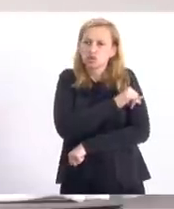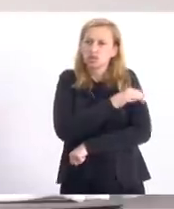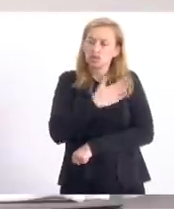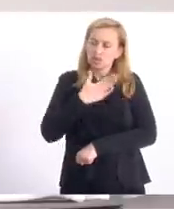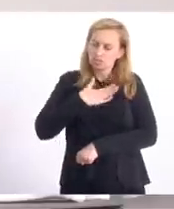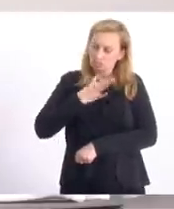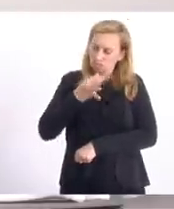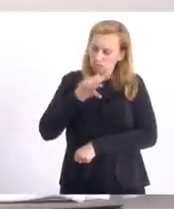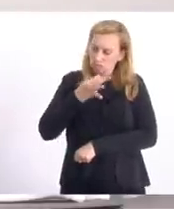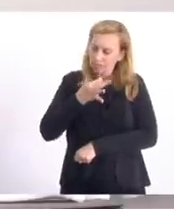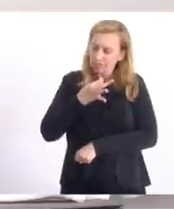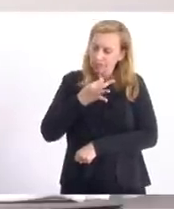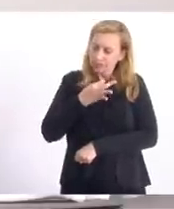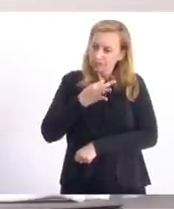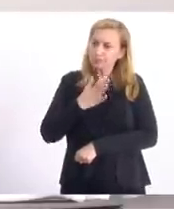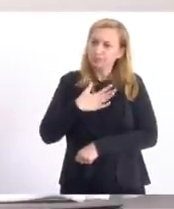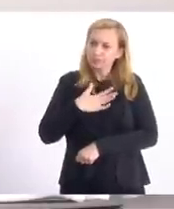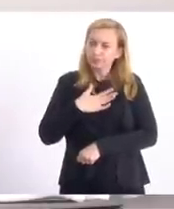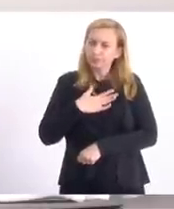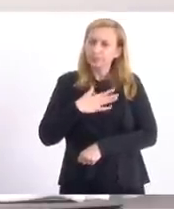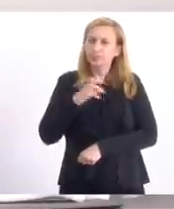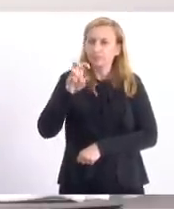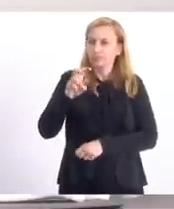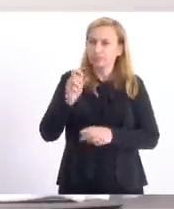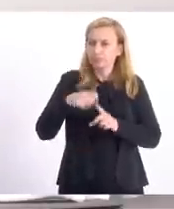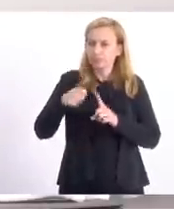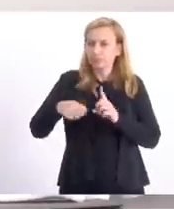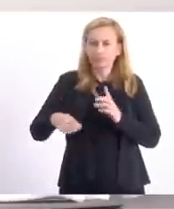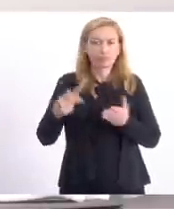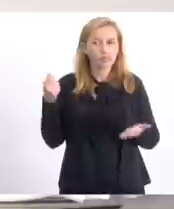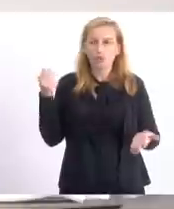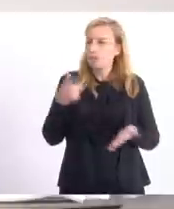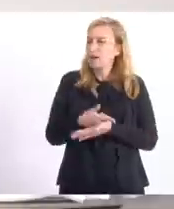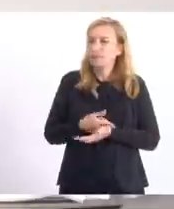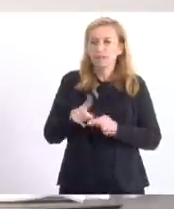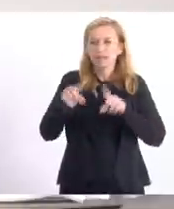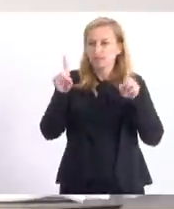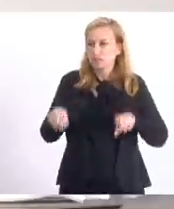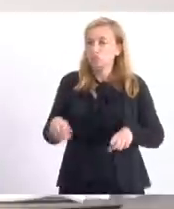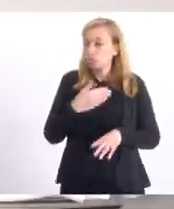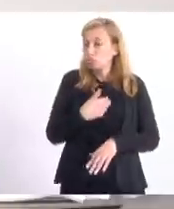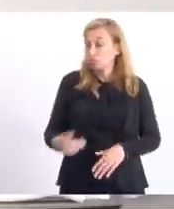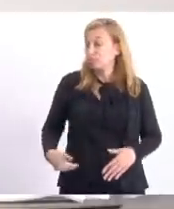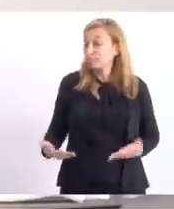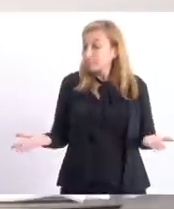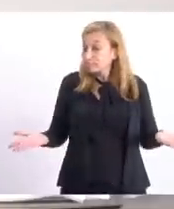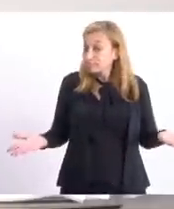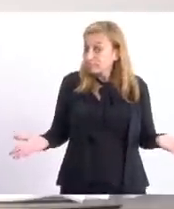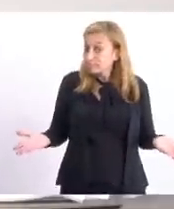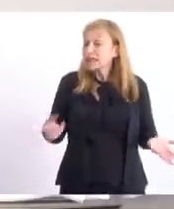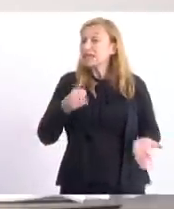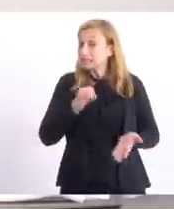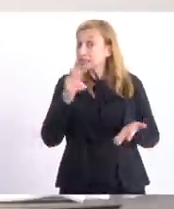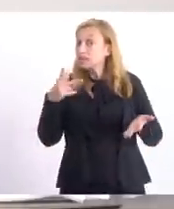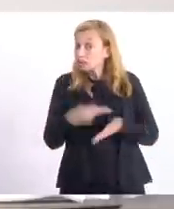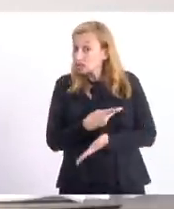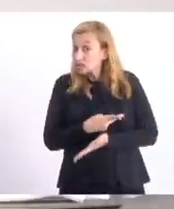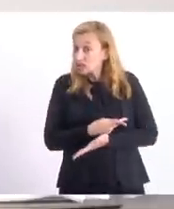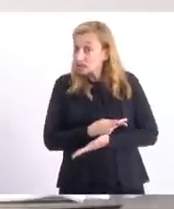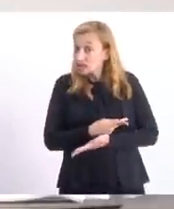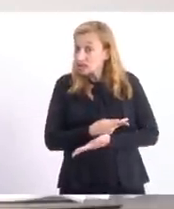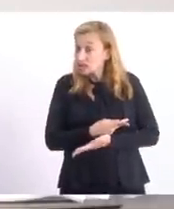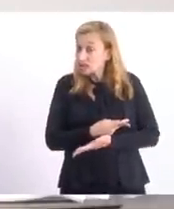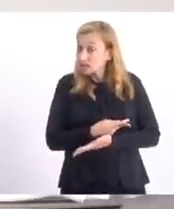minha concepção e no meu compromisso de governo, daqui a 5 meses não pague mais os servidores. E se isso acontecer,